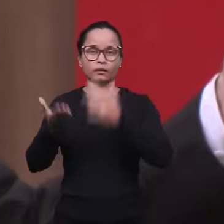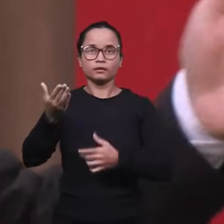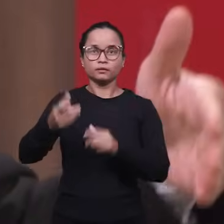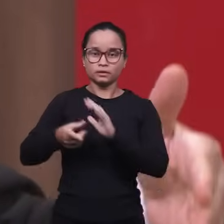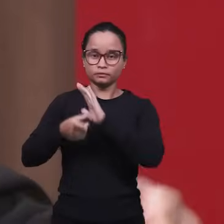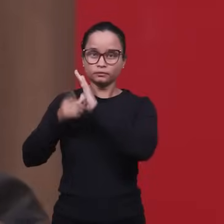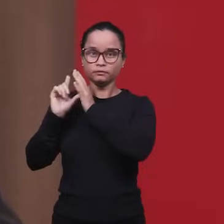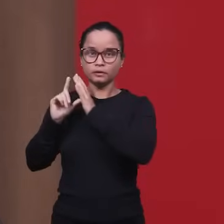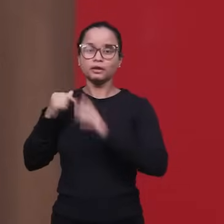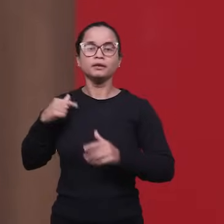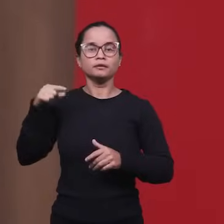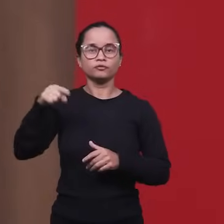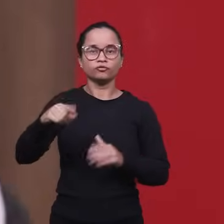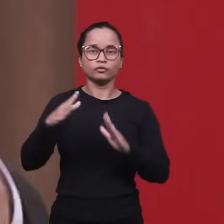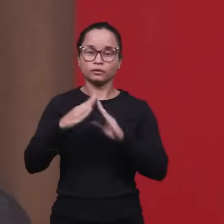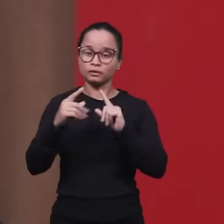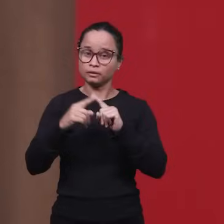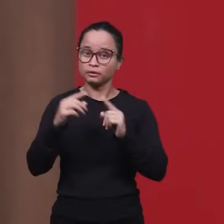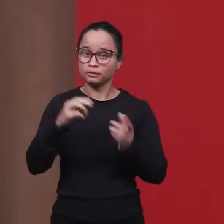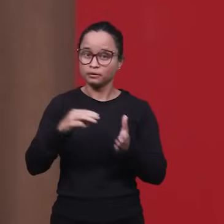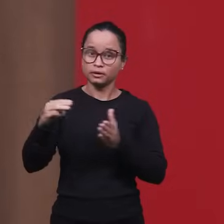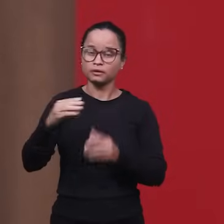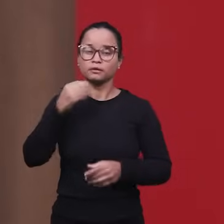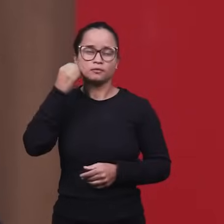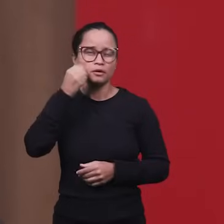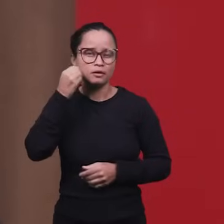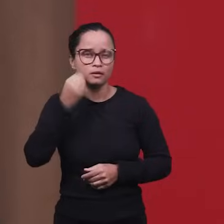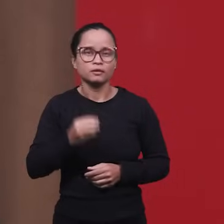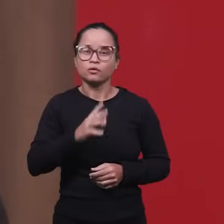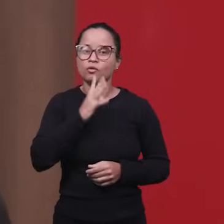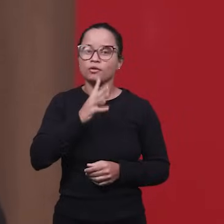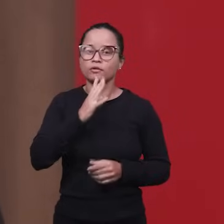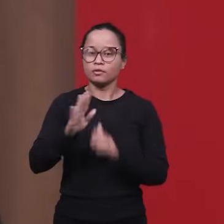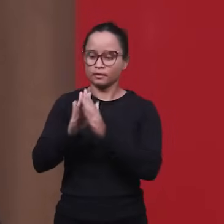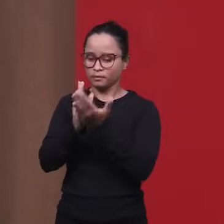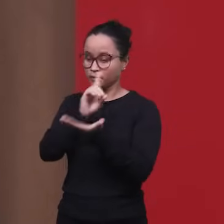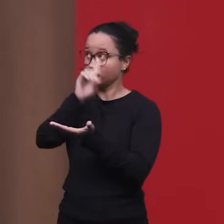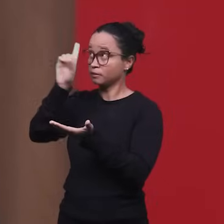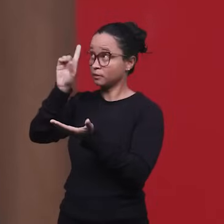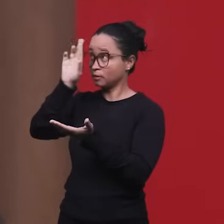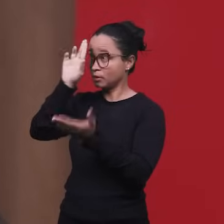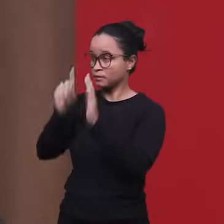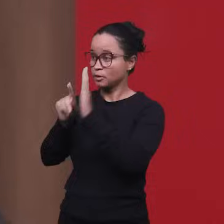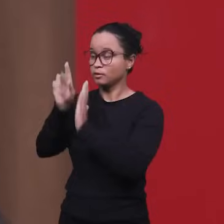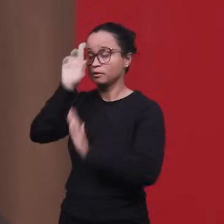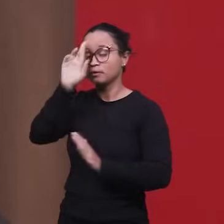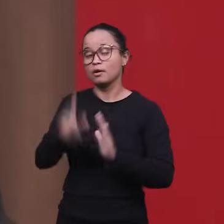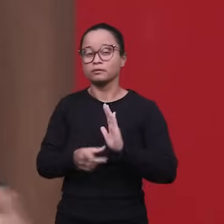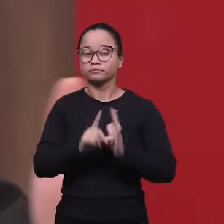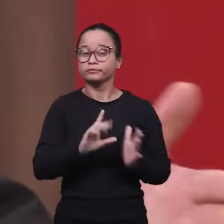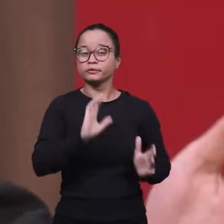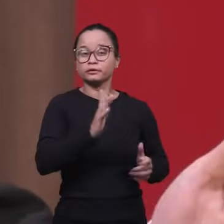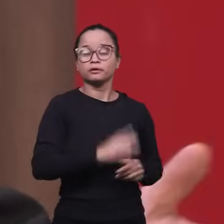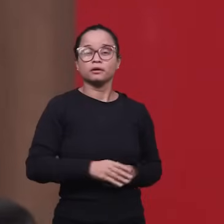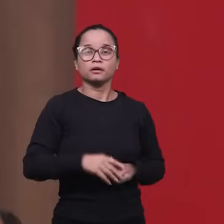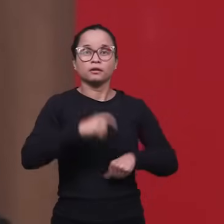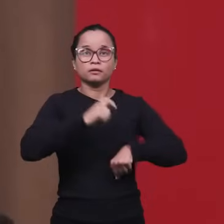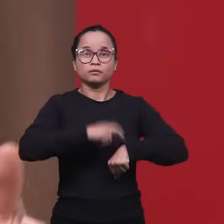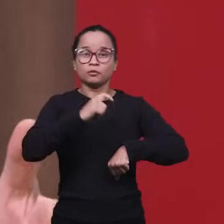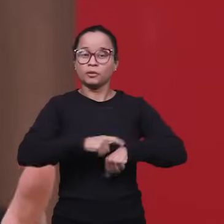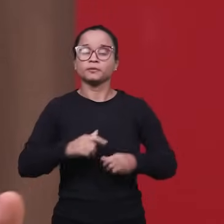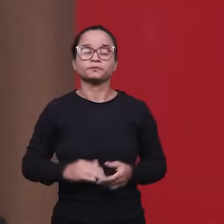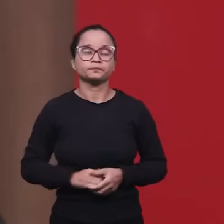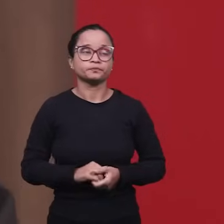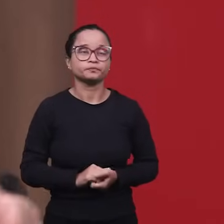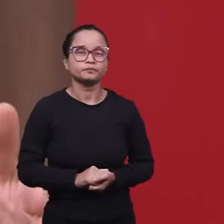muito antes da gente ter essa experiência, assim, com o conhecimento da consulta ao Senhor através da palavra. Ela, no momento lá,